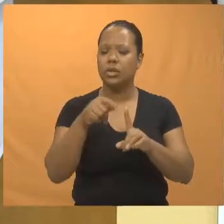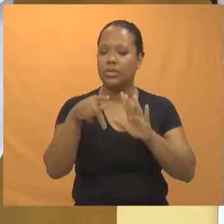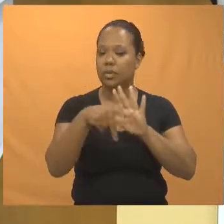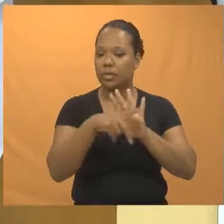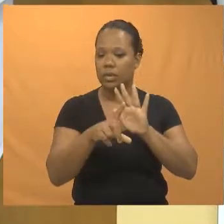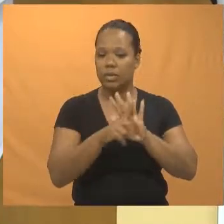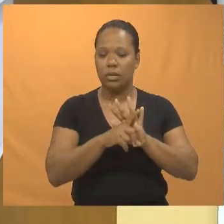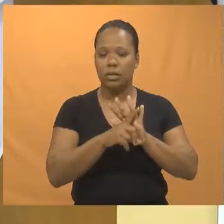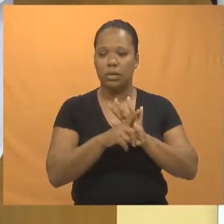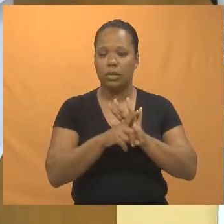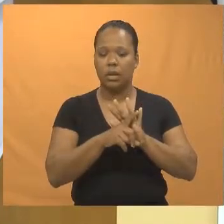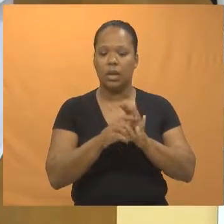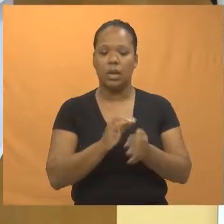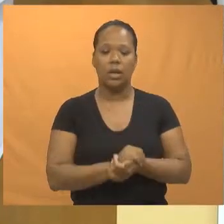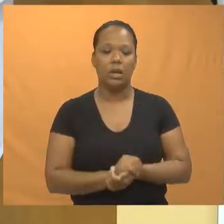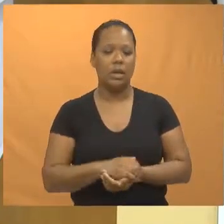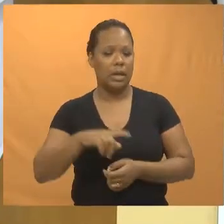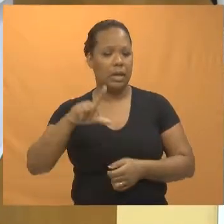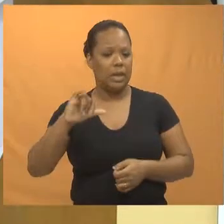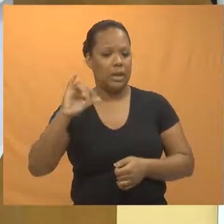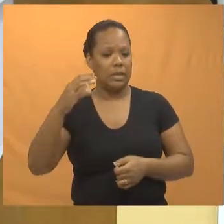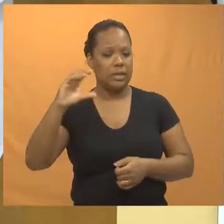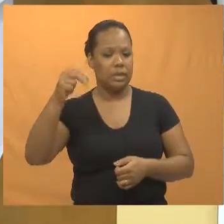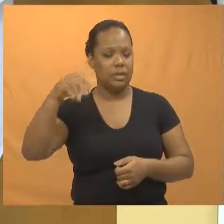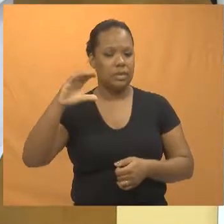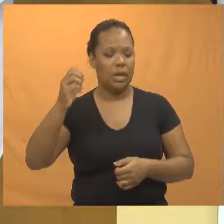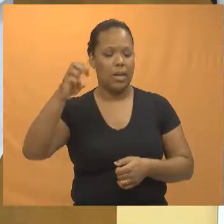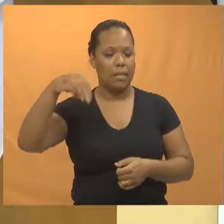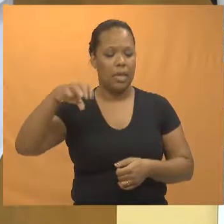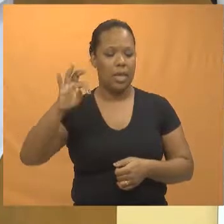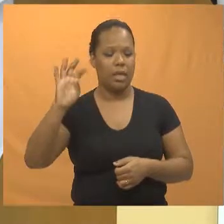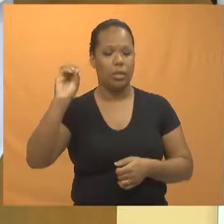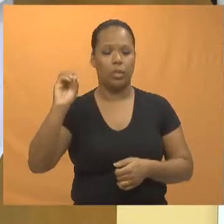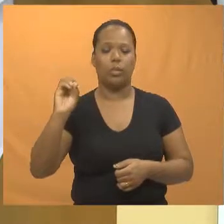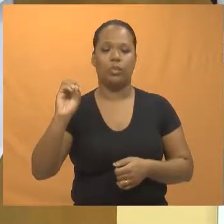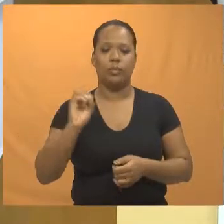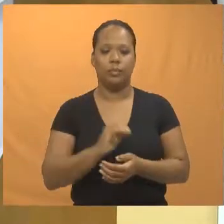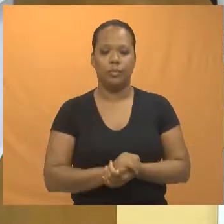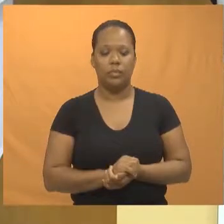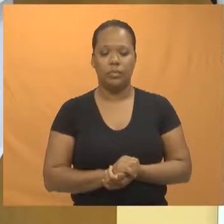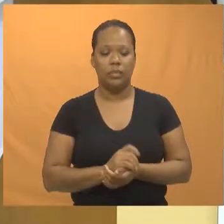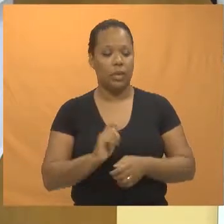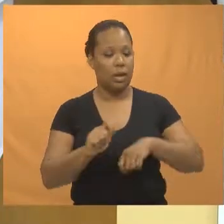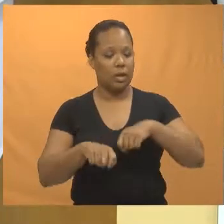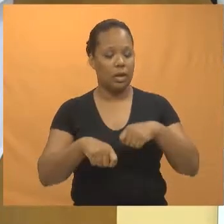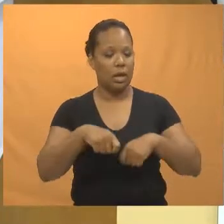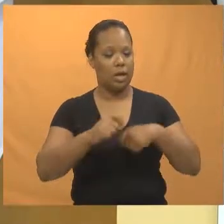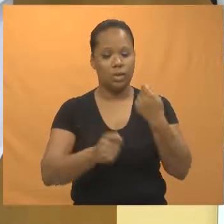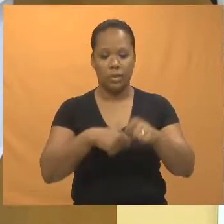projeto, que é o licenciamento ambiental, que serve como procedimento